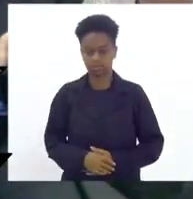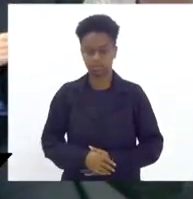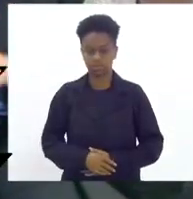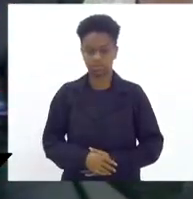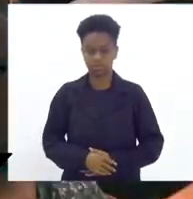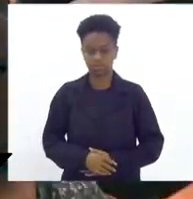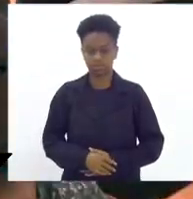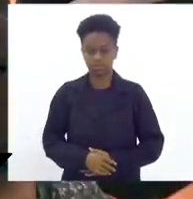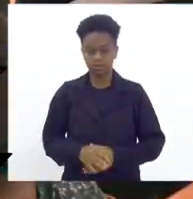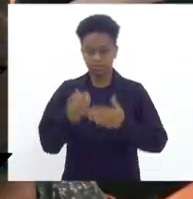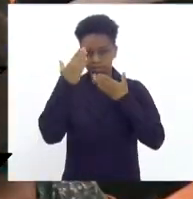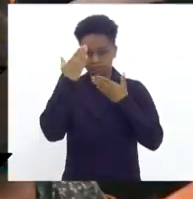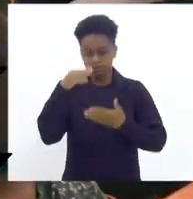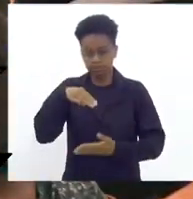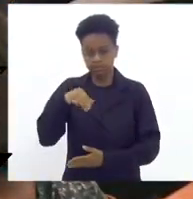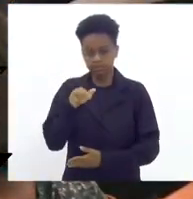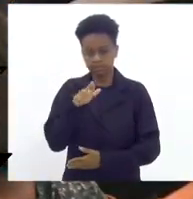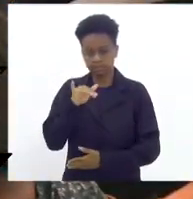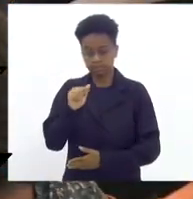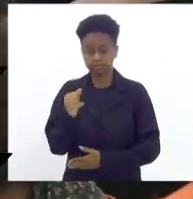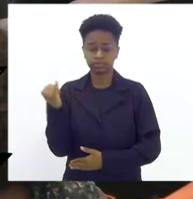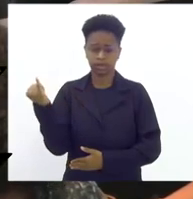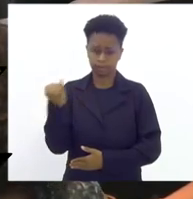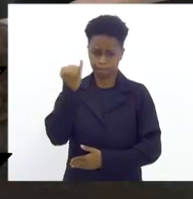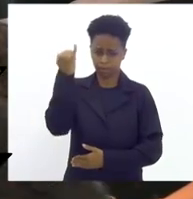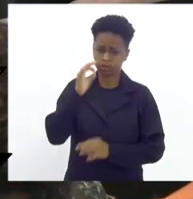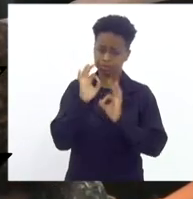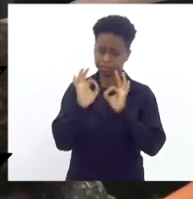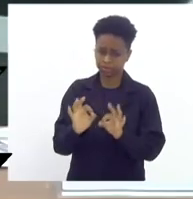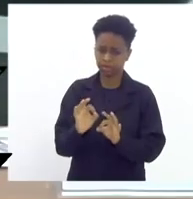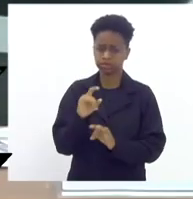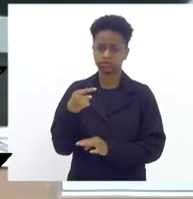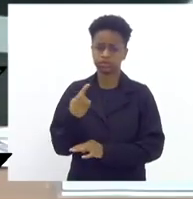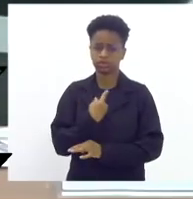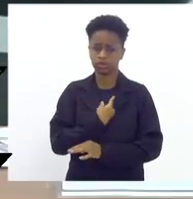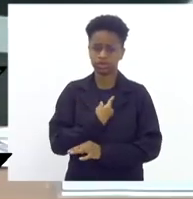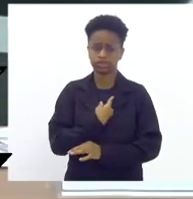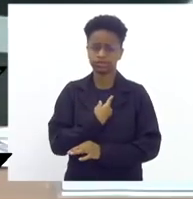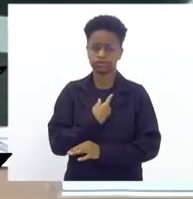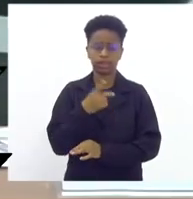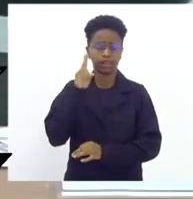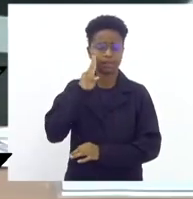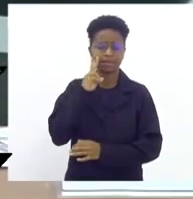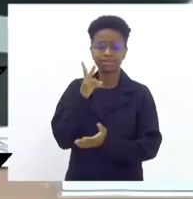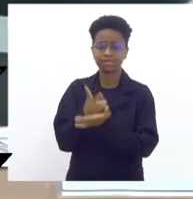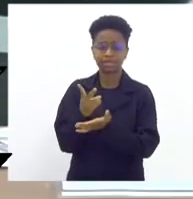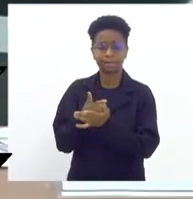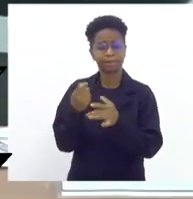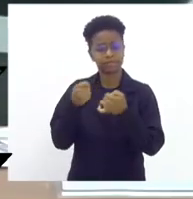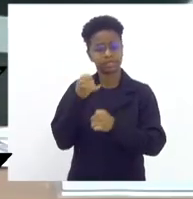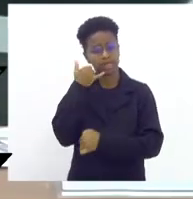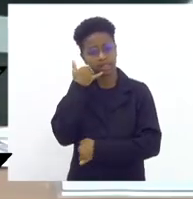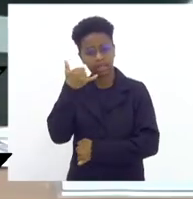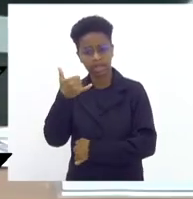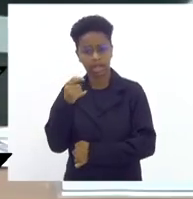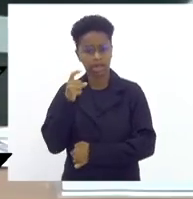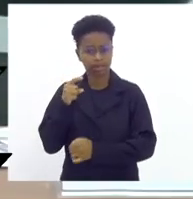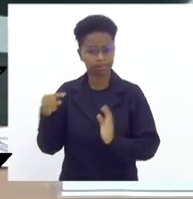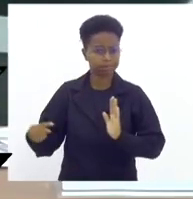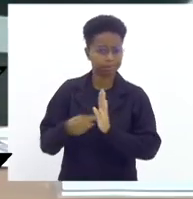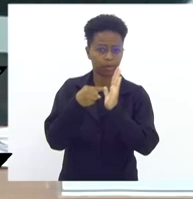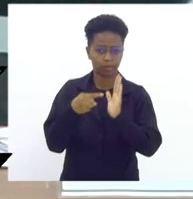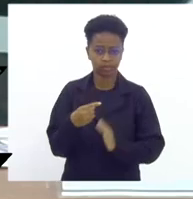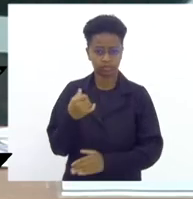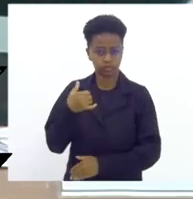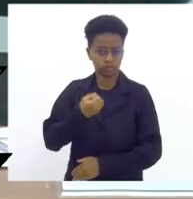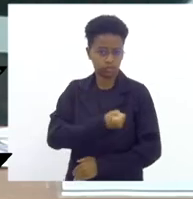Obrigada Maria acho que é muito importante sobretudo fixarmos esse número de canal de denúncia Pois cada vez mais e infelizmente